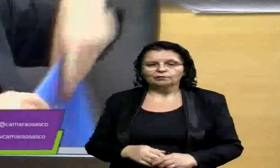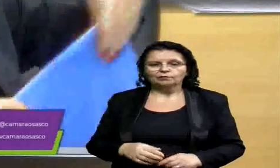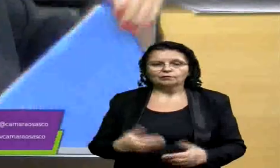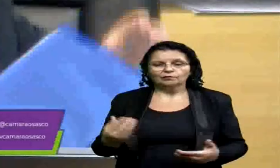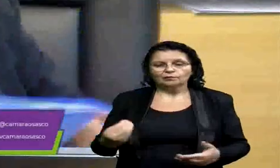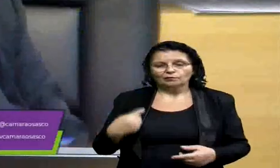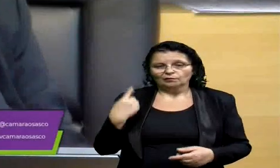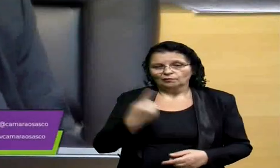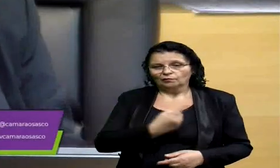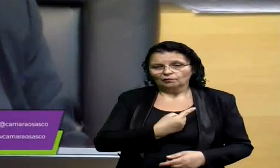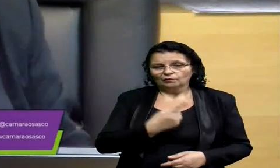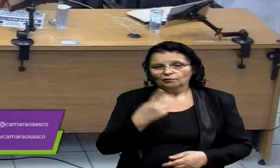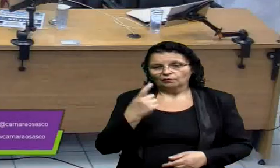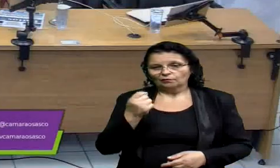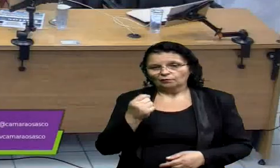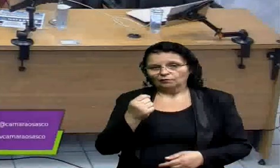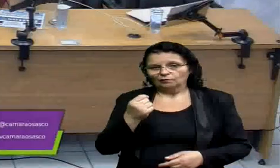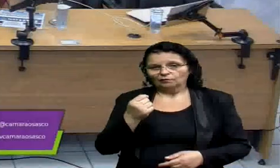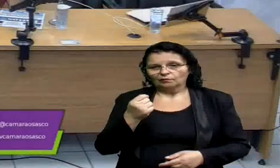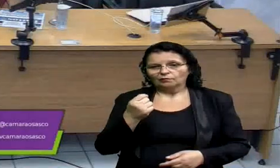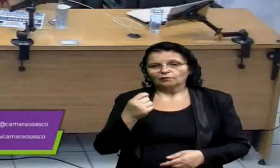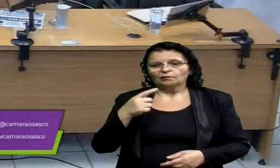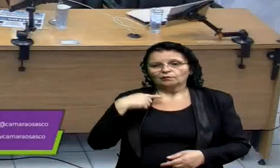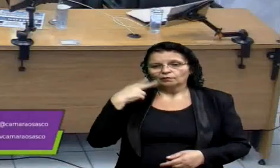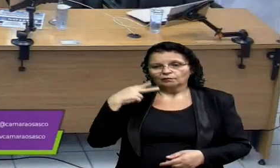encontram-se presentes 10